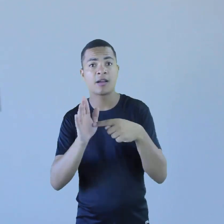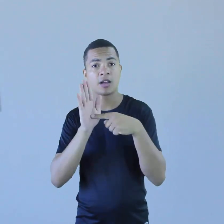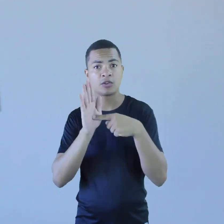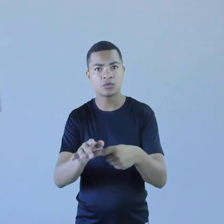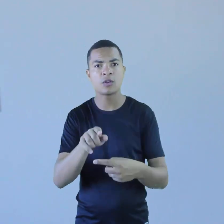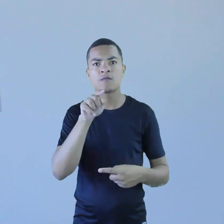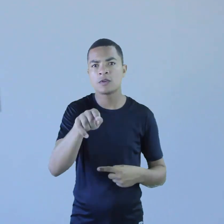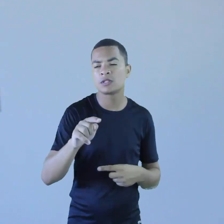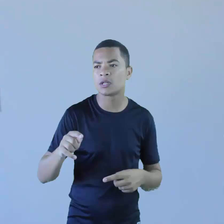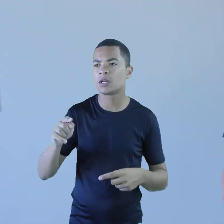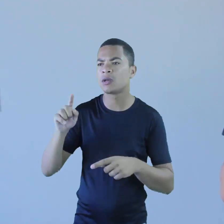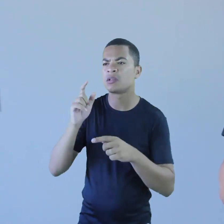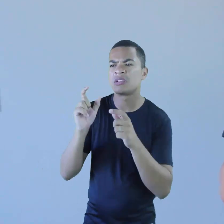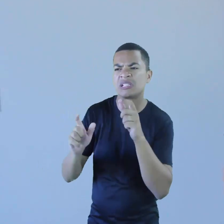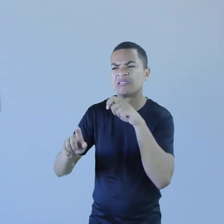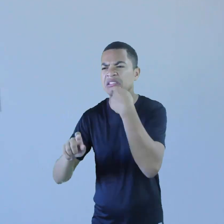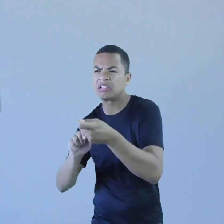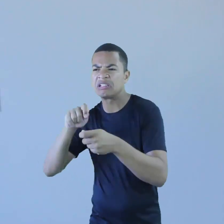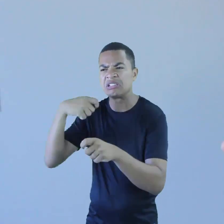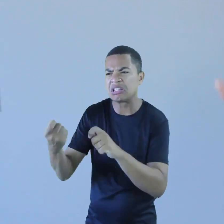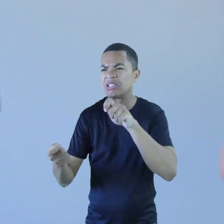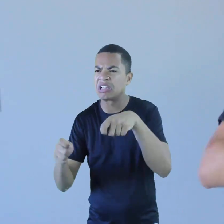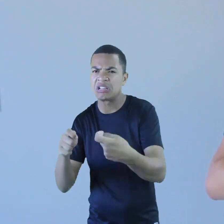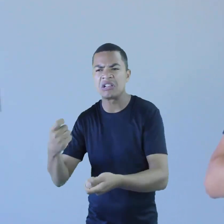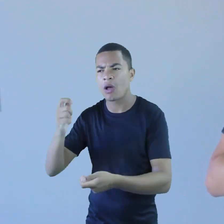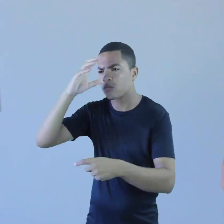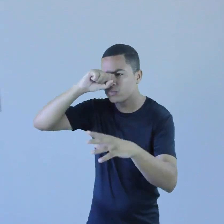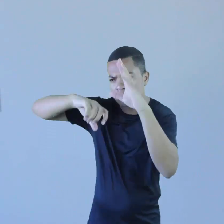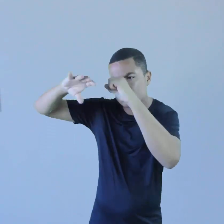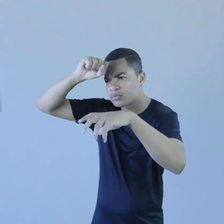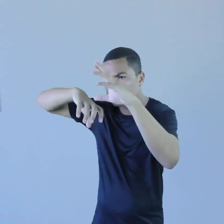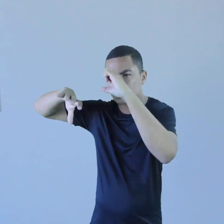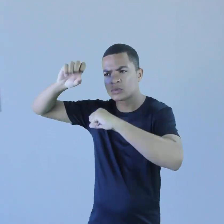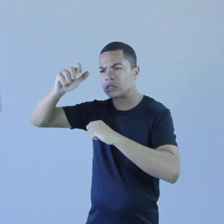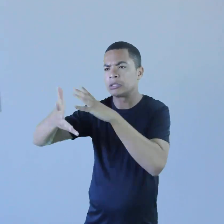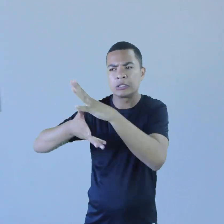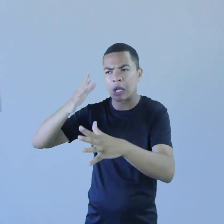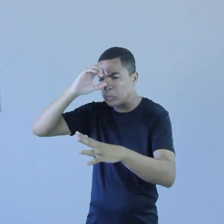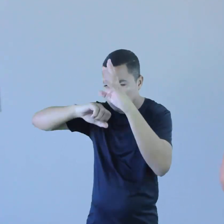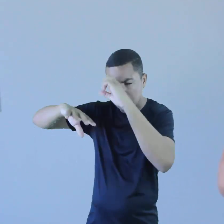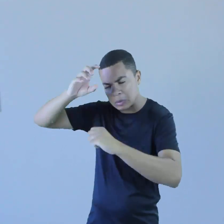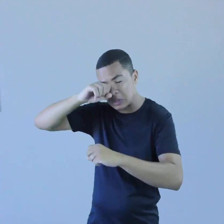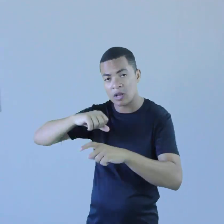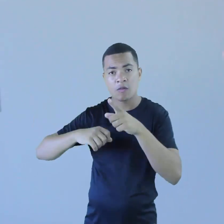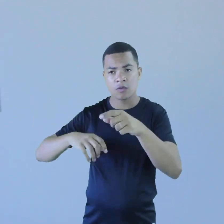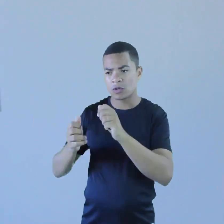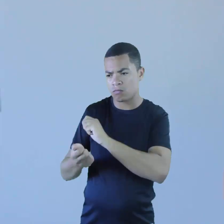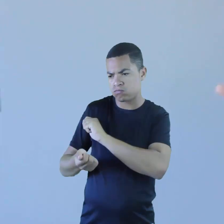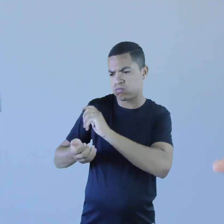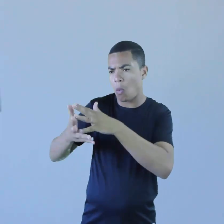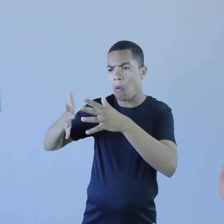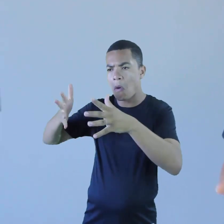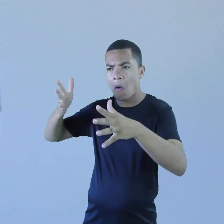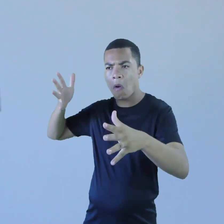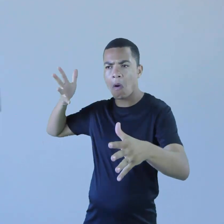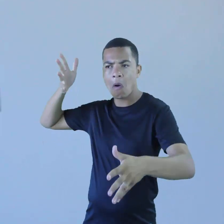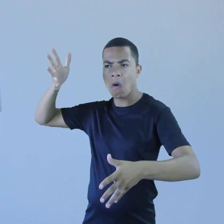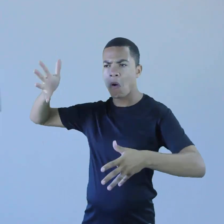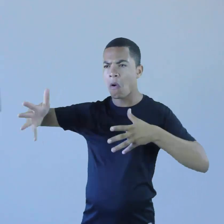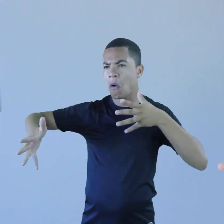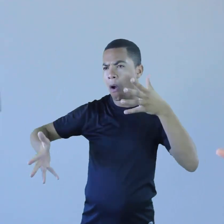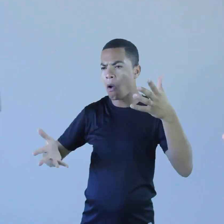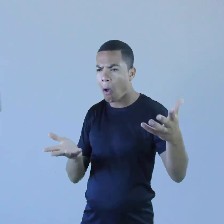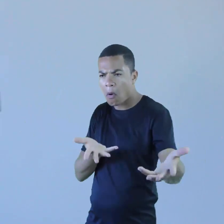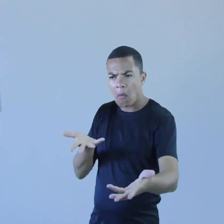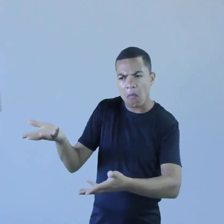primeiro, a primeira etapa do método, você vai ter acesso a um vídeo de língua de sinais, de boa qualidade e com alguém que sinaliza bem. Ao ver